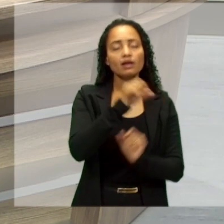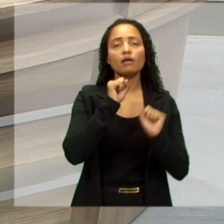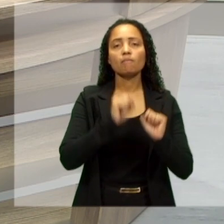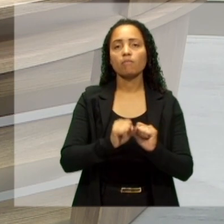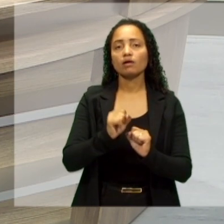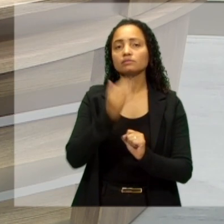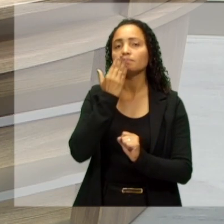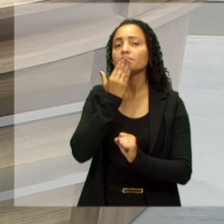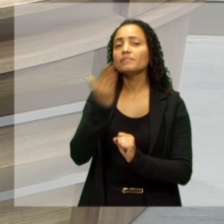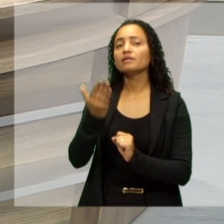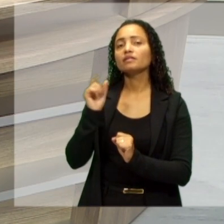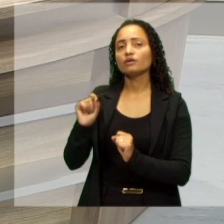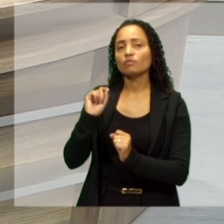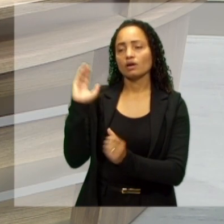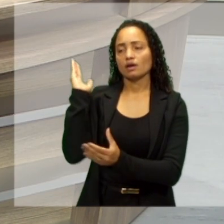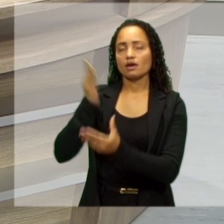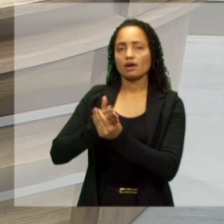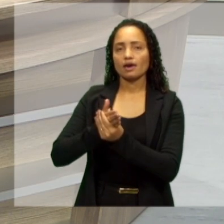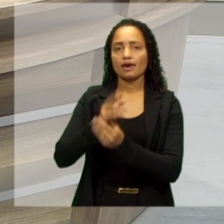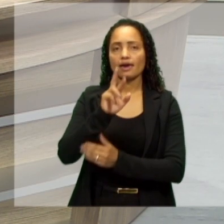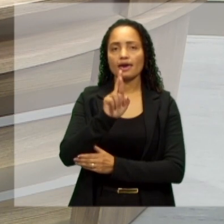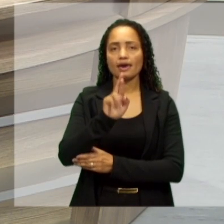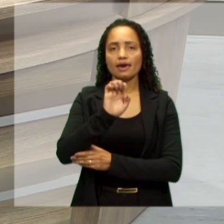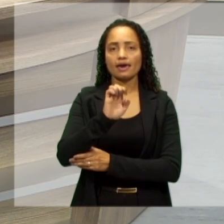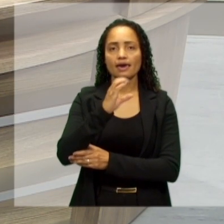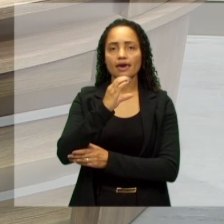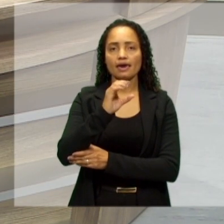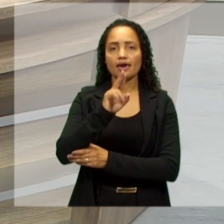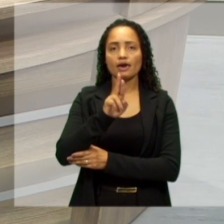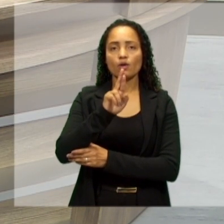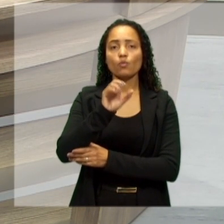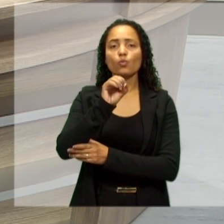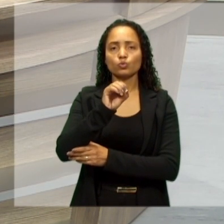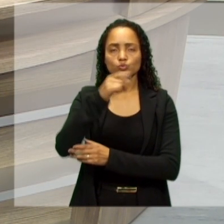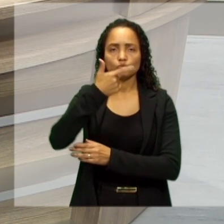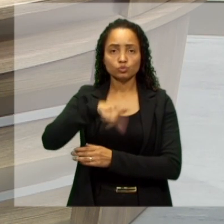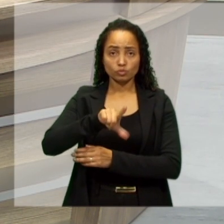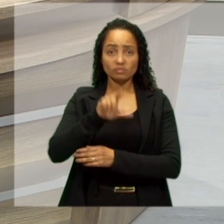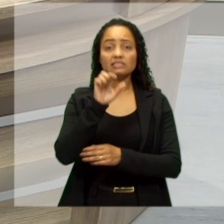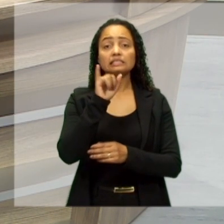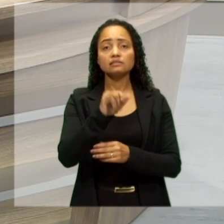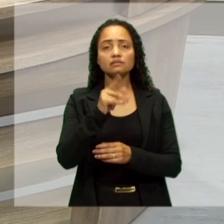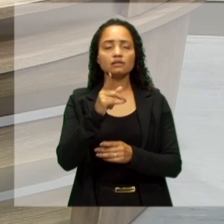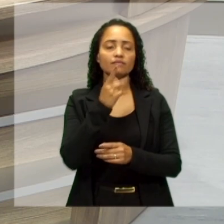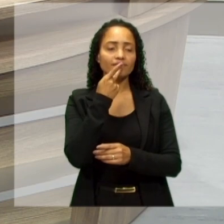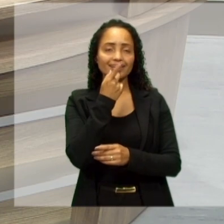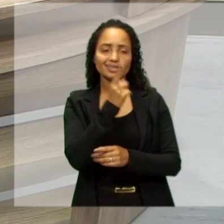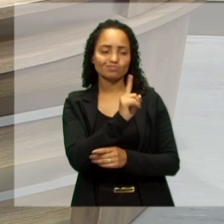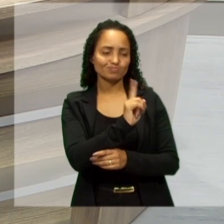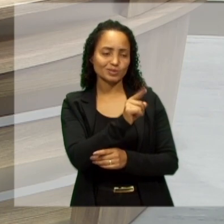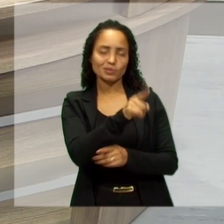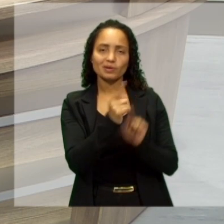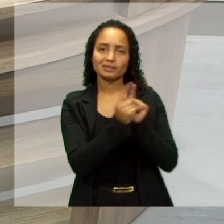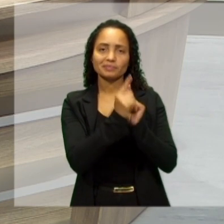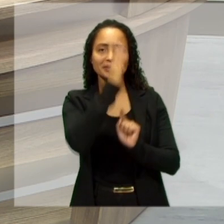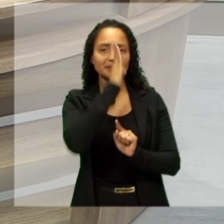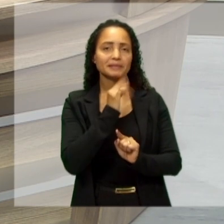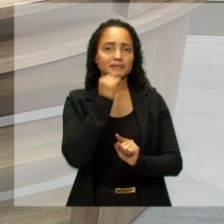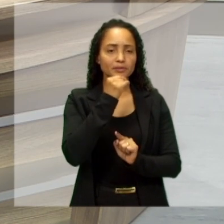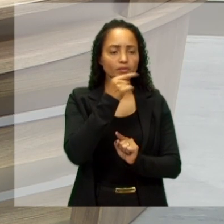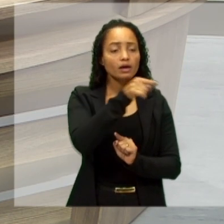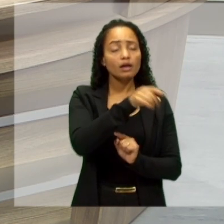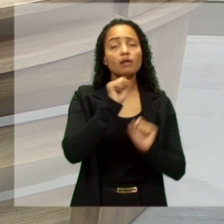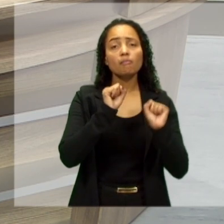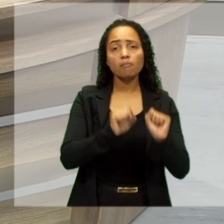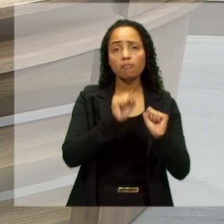o recurso é elaborado na própria Defensoria Pública. Então, se o atendimento for negado pela questão da renda, o assistido pode justificar